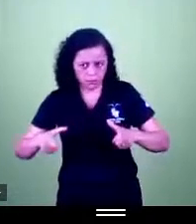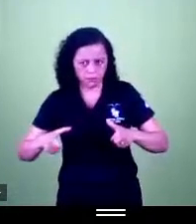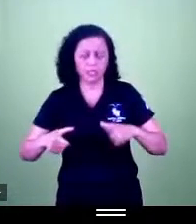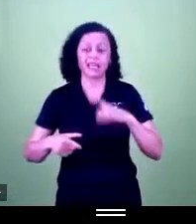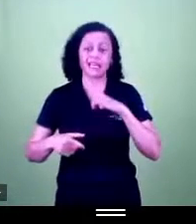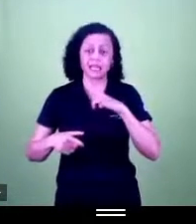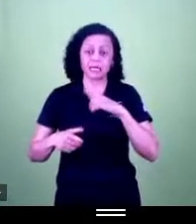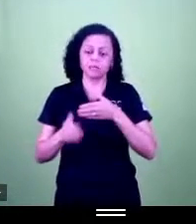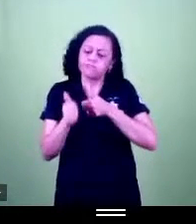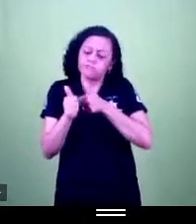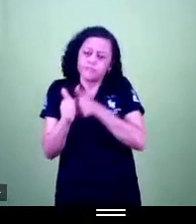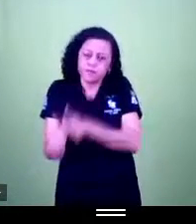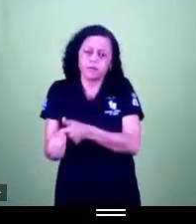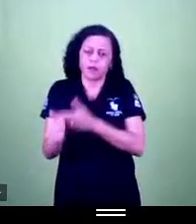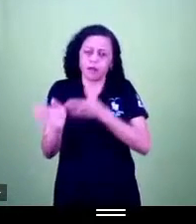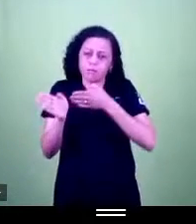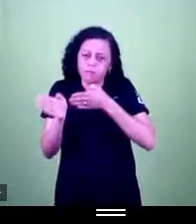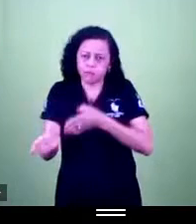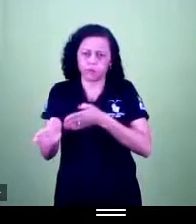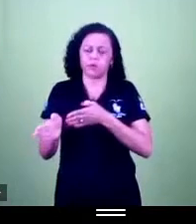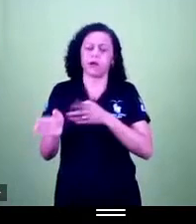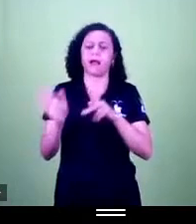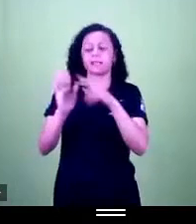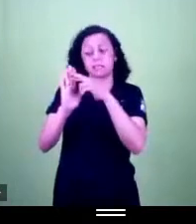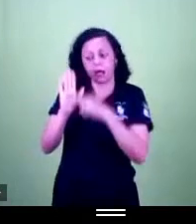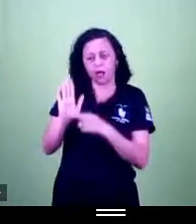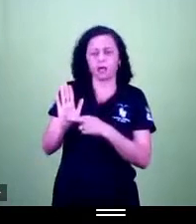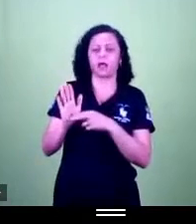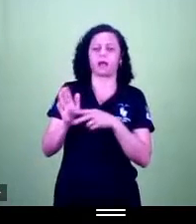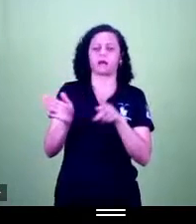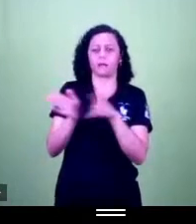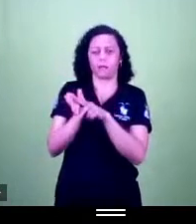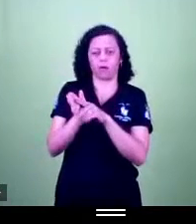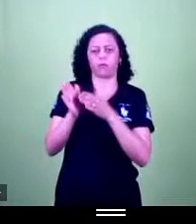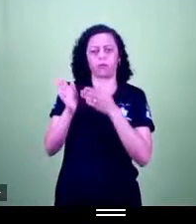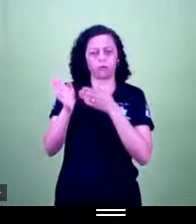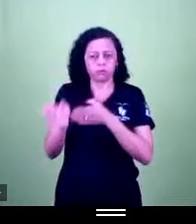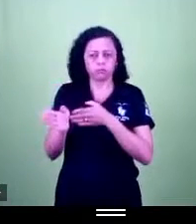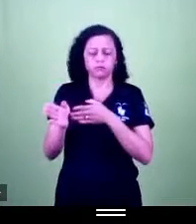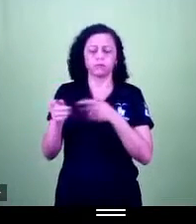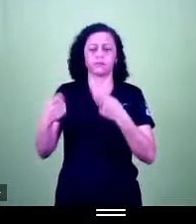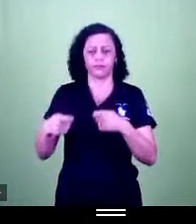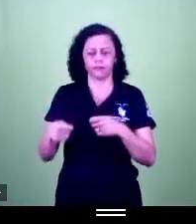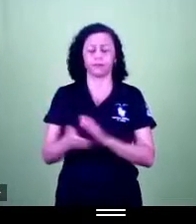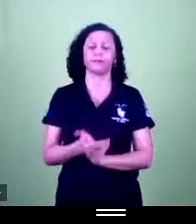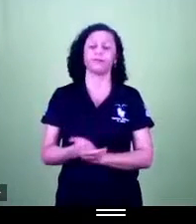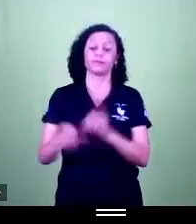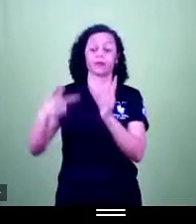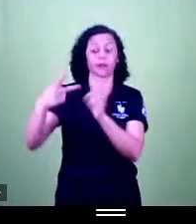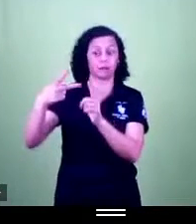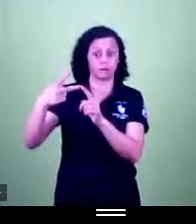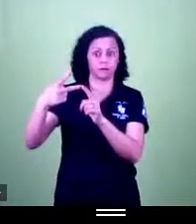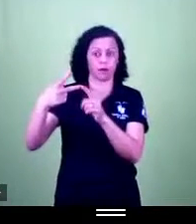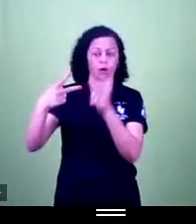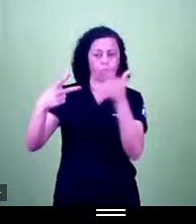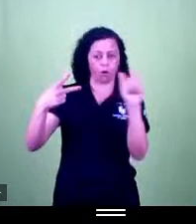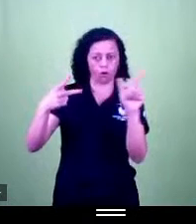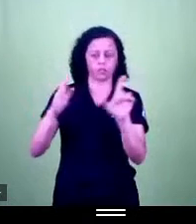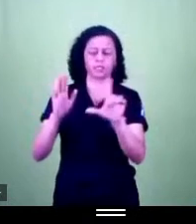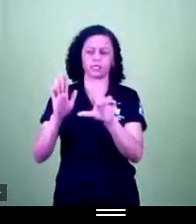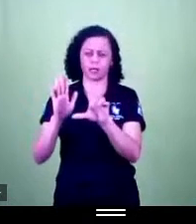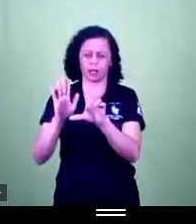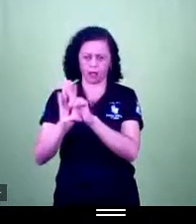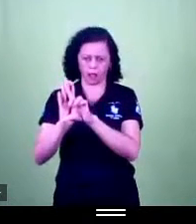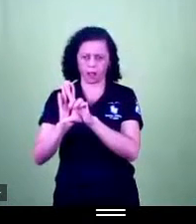lei, né? Vai seguir essa regra, vai seguir esse comportamento. E a outra lei que o Kirchhoff enunciou,